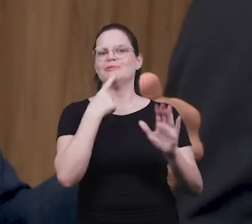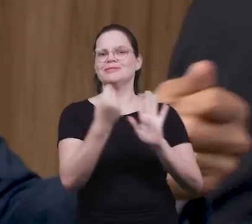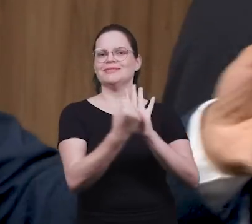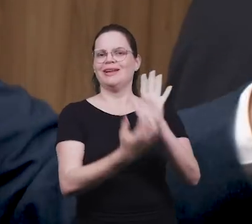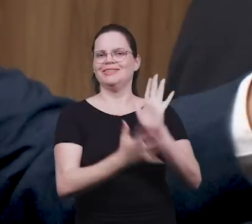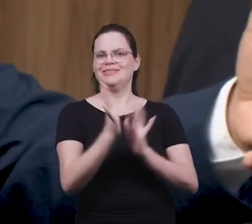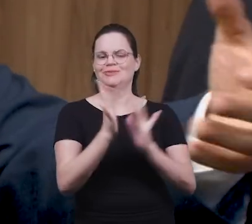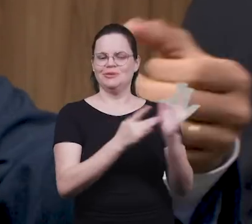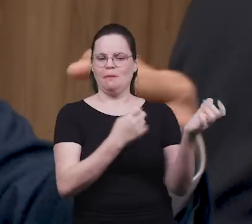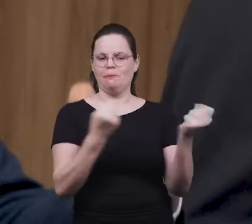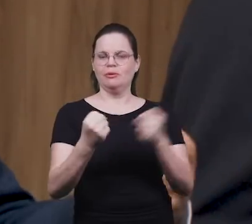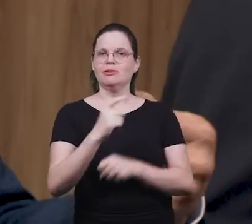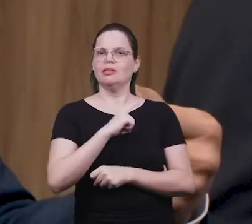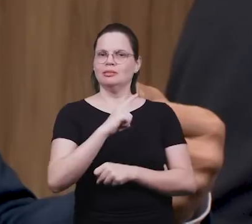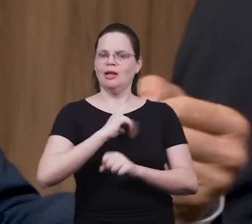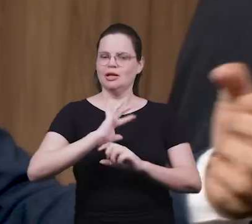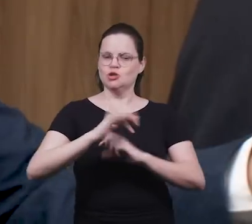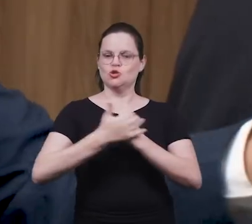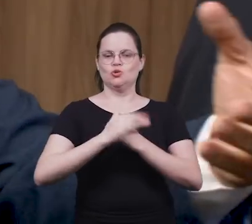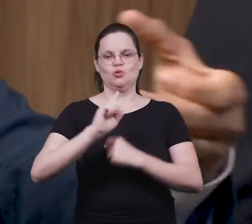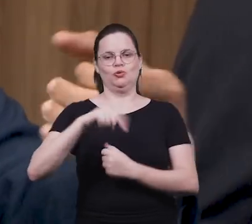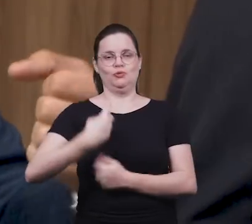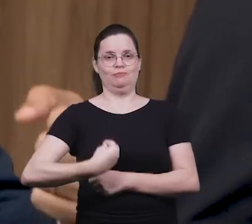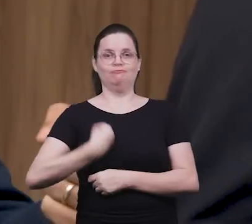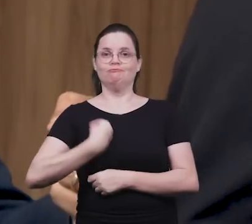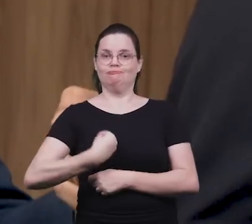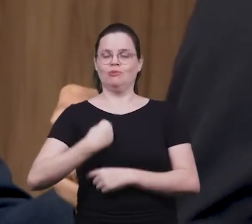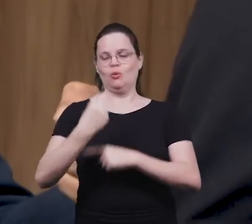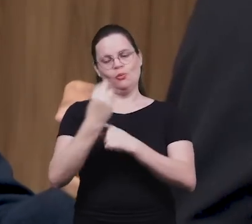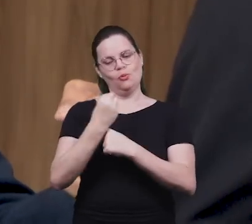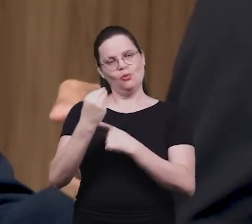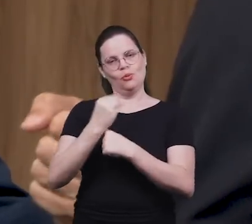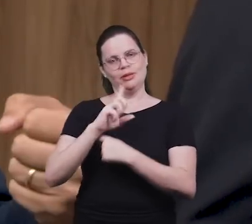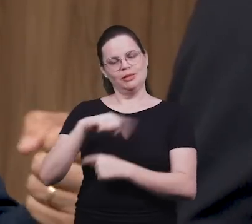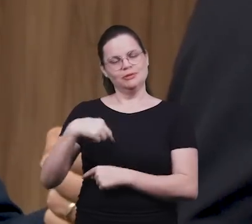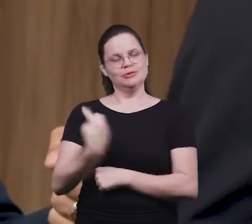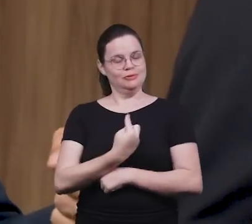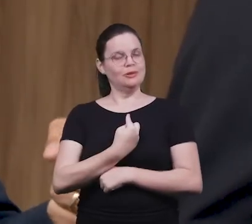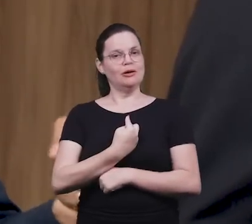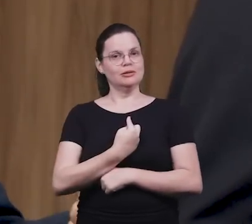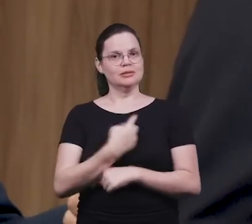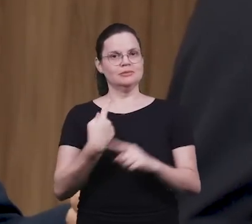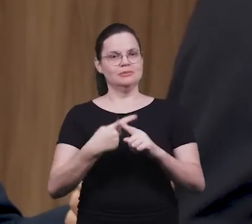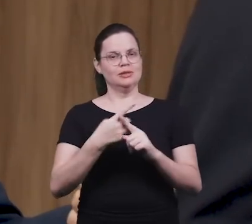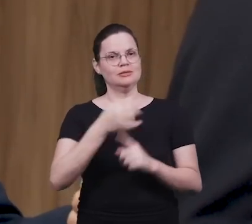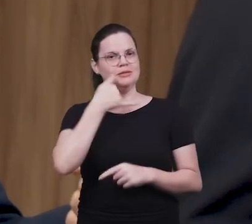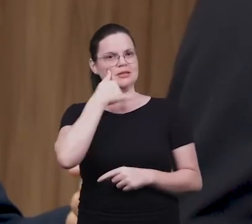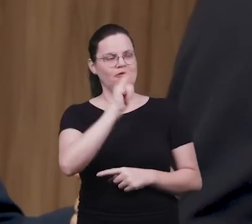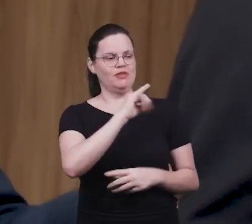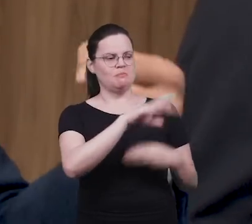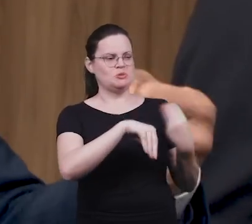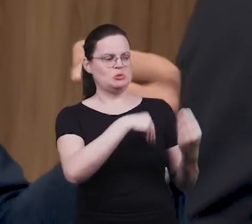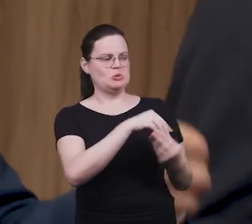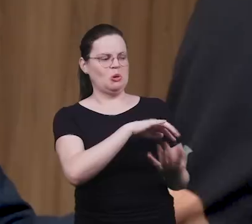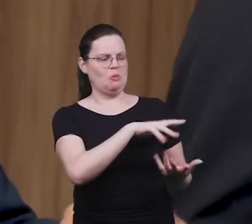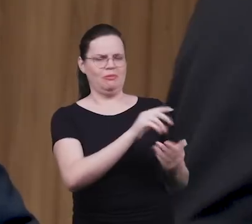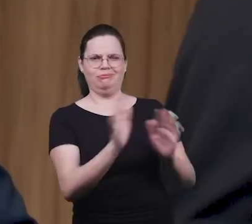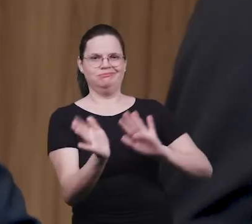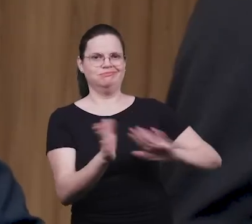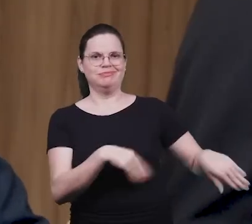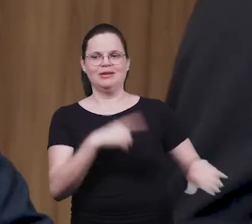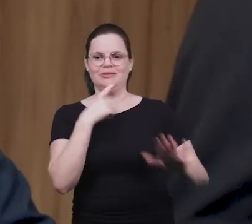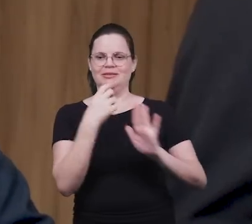Jesus, que nos esconde, que nos preserva desse mundo que está à nossa volta, nos tornando